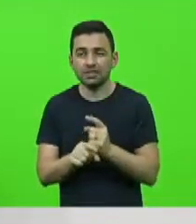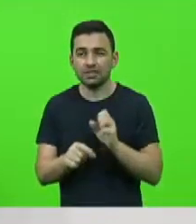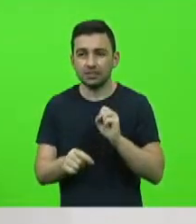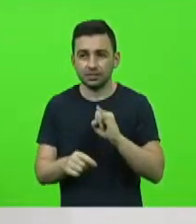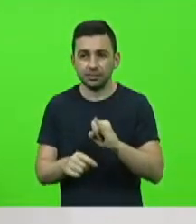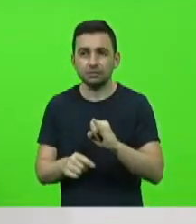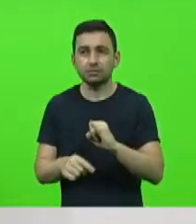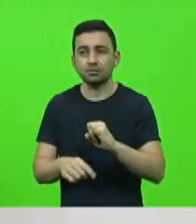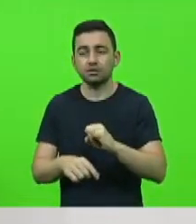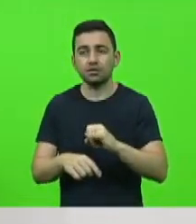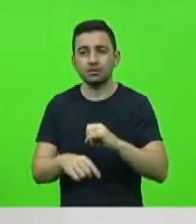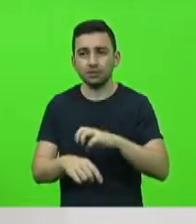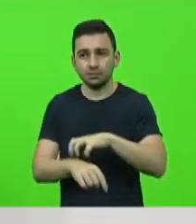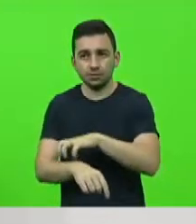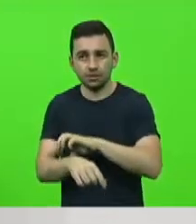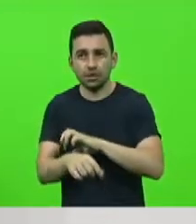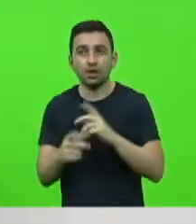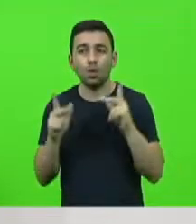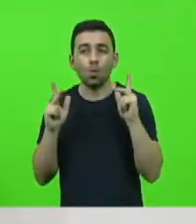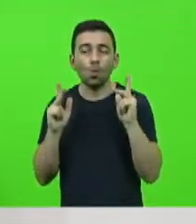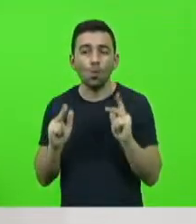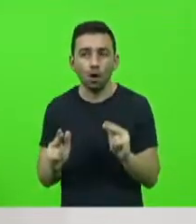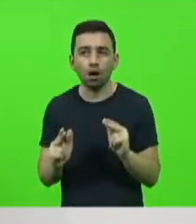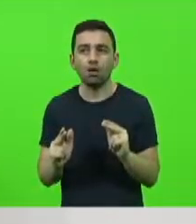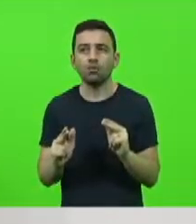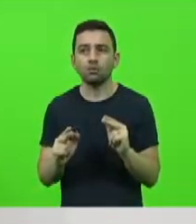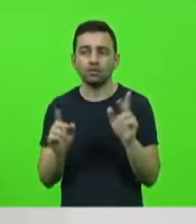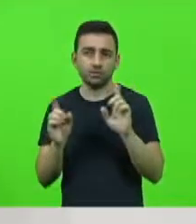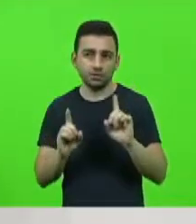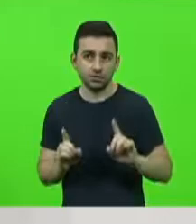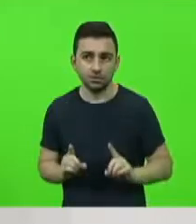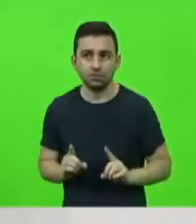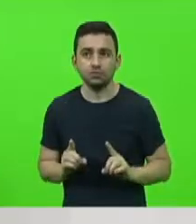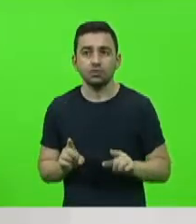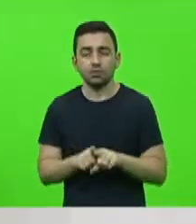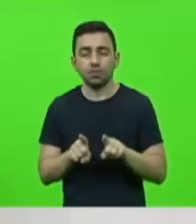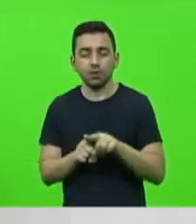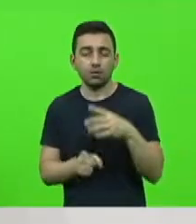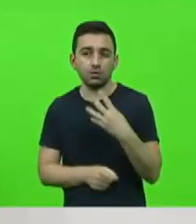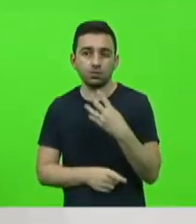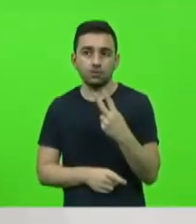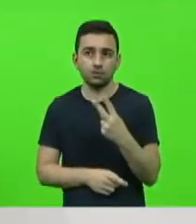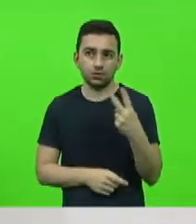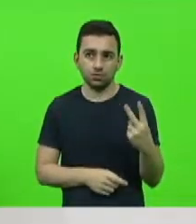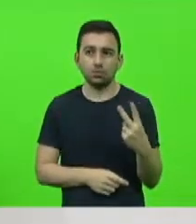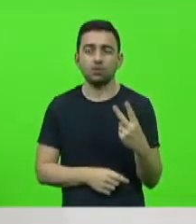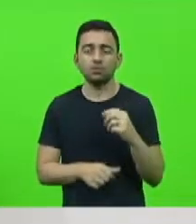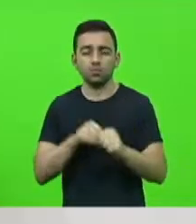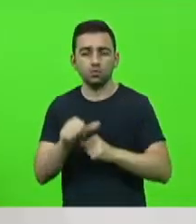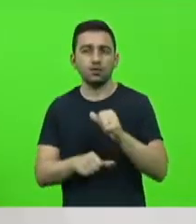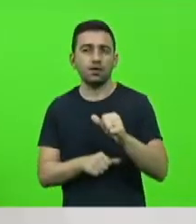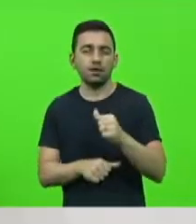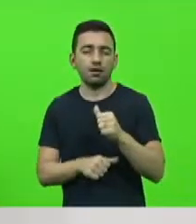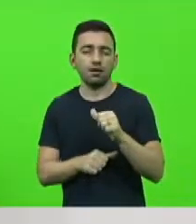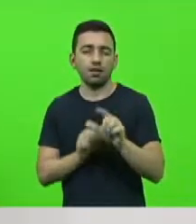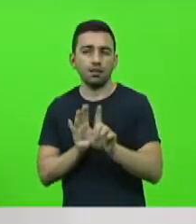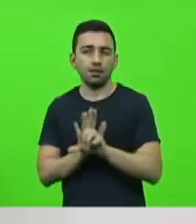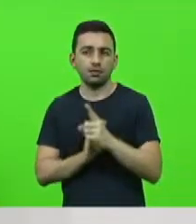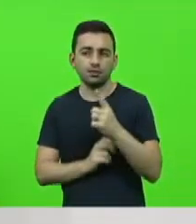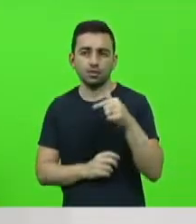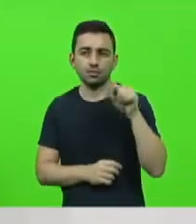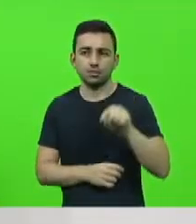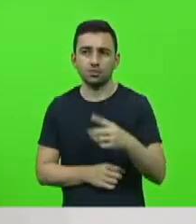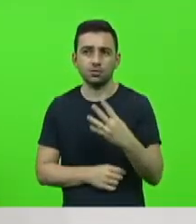à pessoa com deficiência. Projeto de lei 422, que altera a lei 17.637, que dispõe